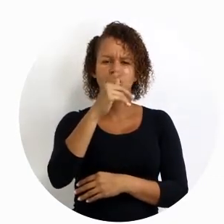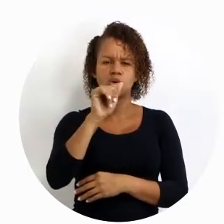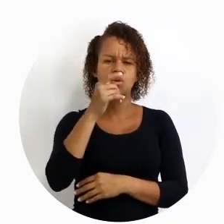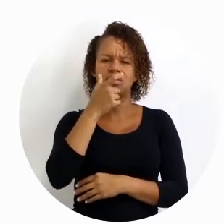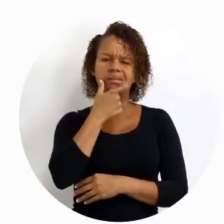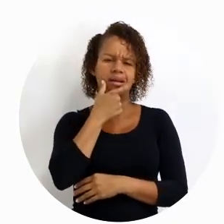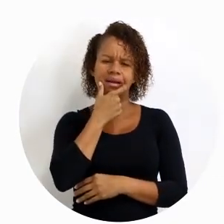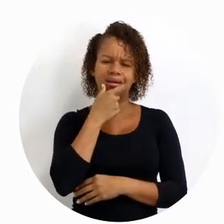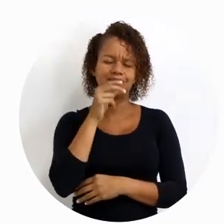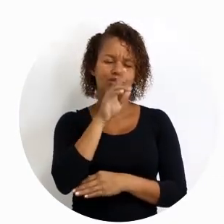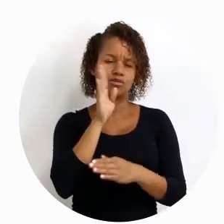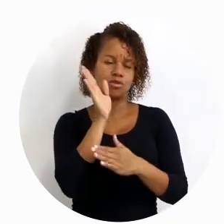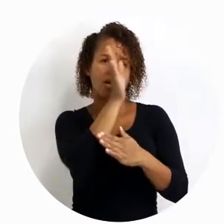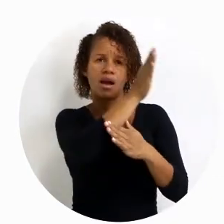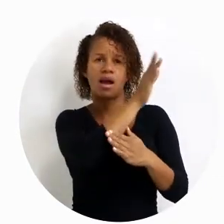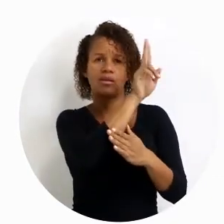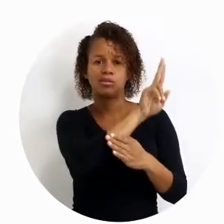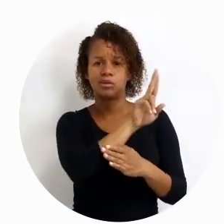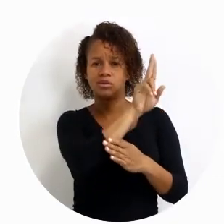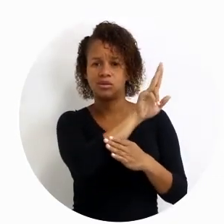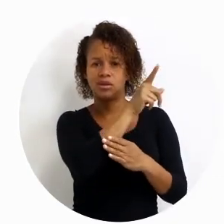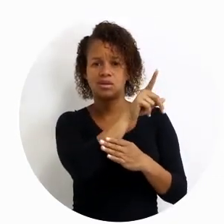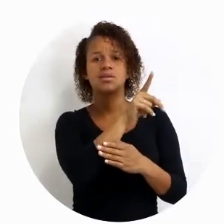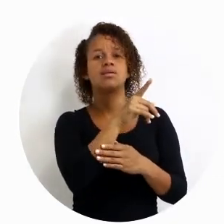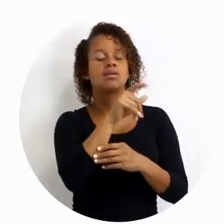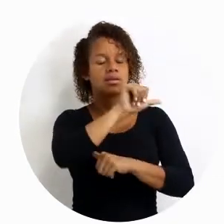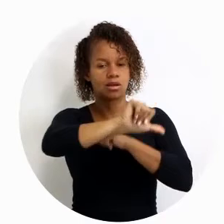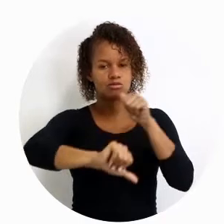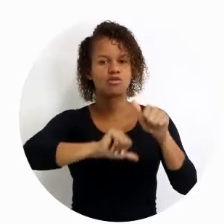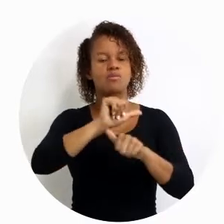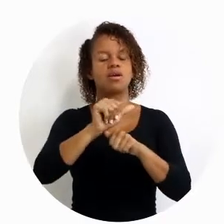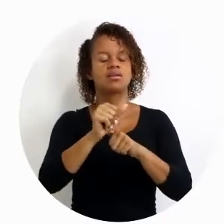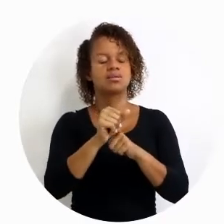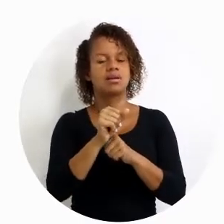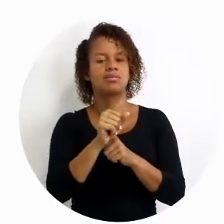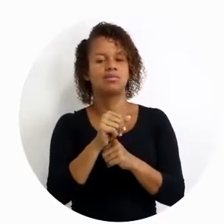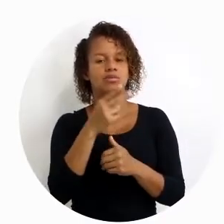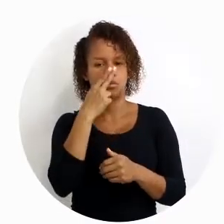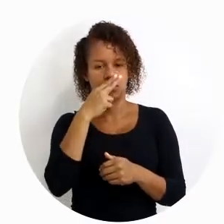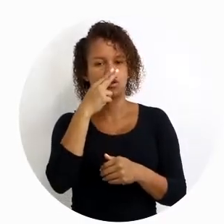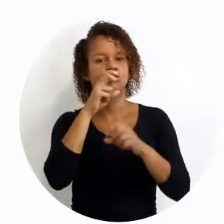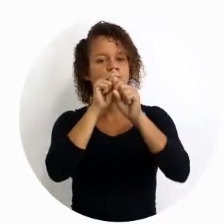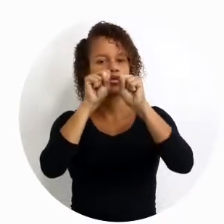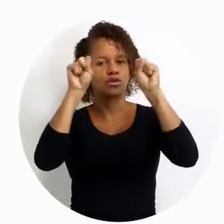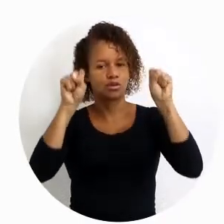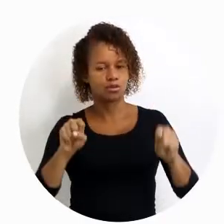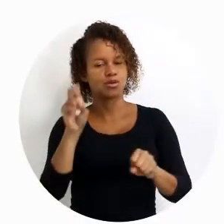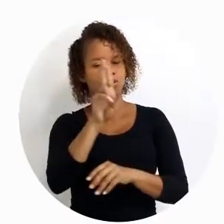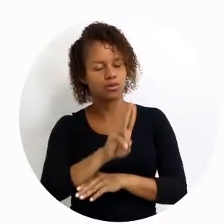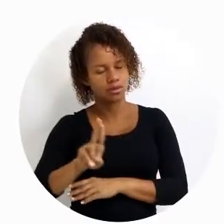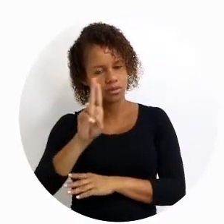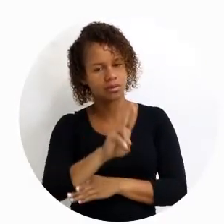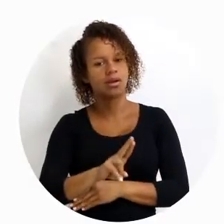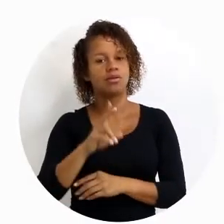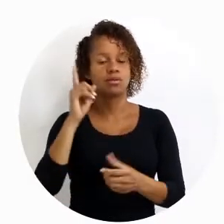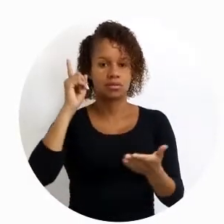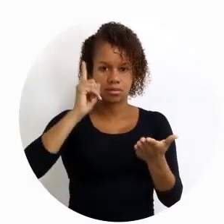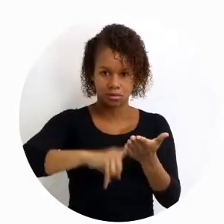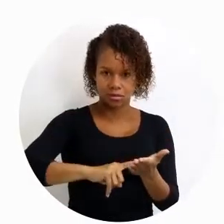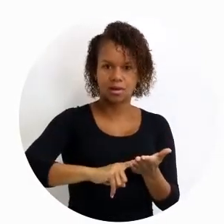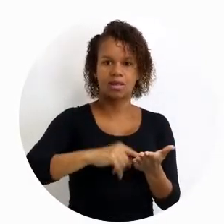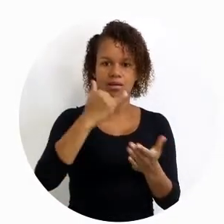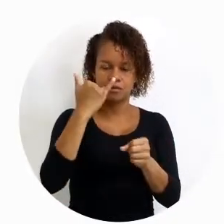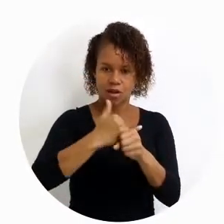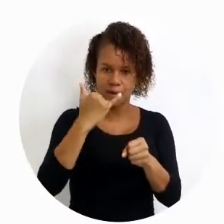e se encontra na paleta de modificação de transformação de formas do SketchUp. Então, vou selecionar essa